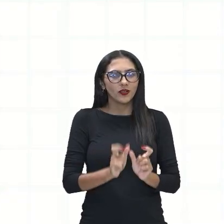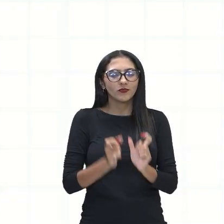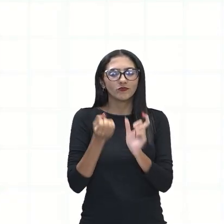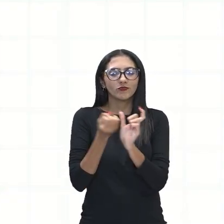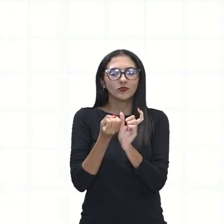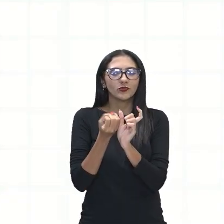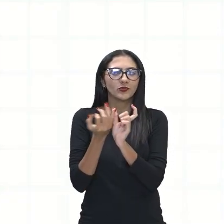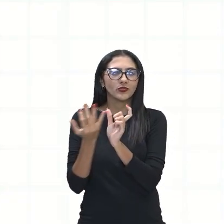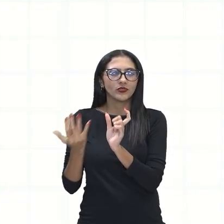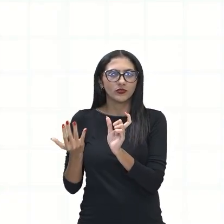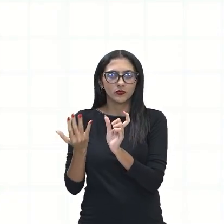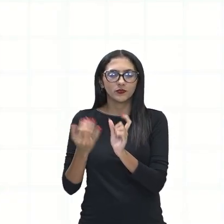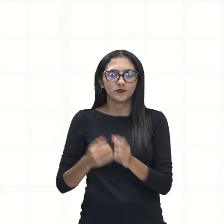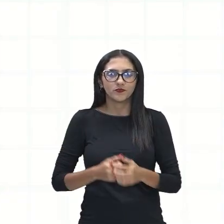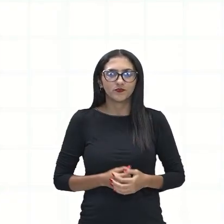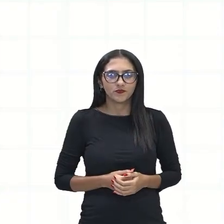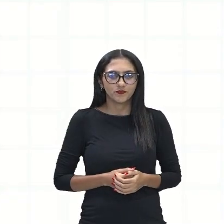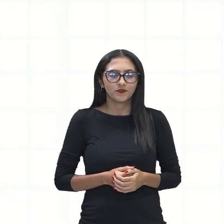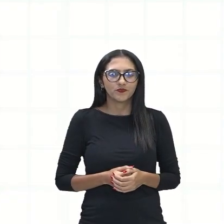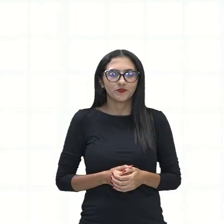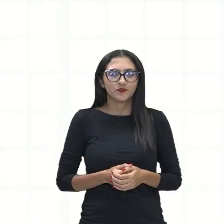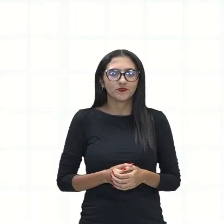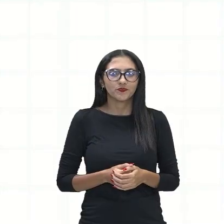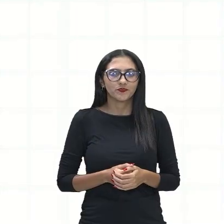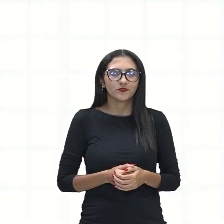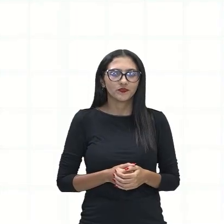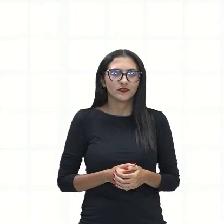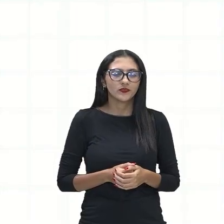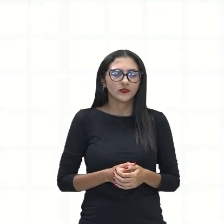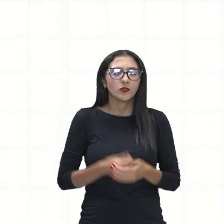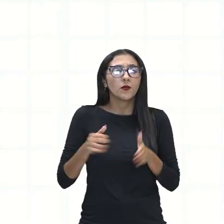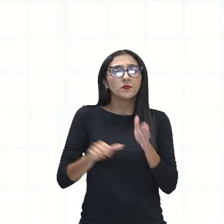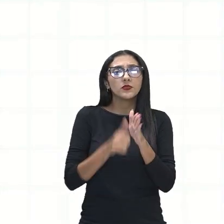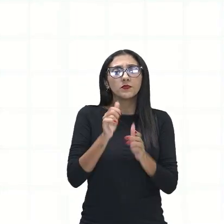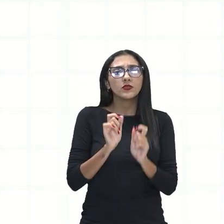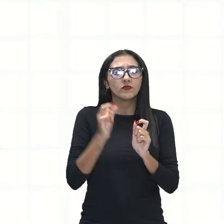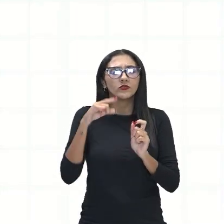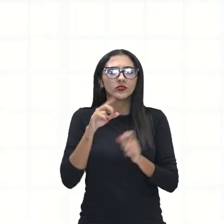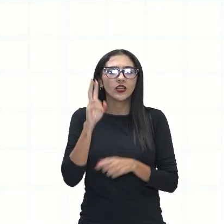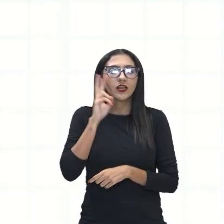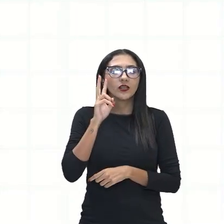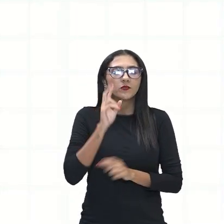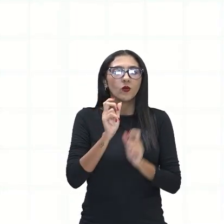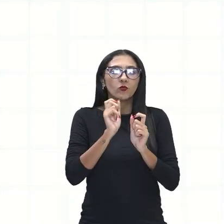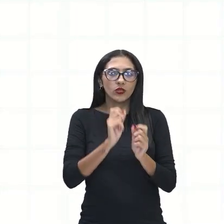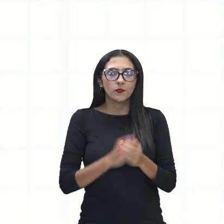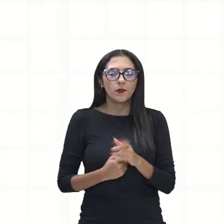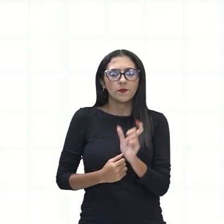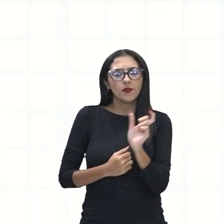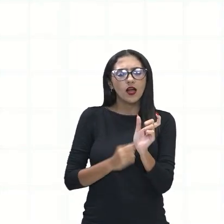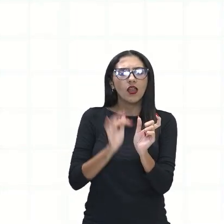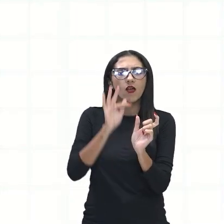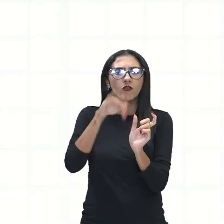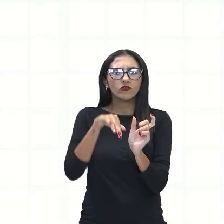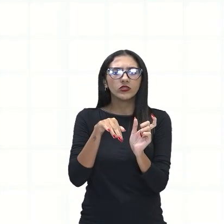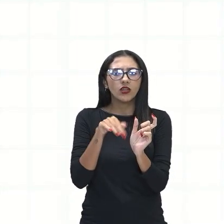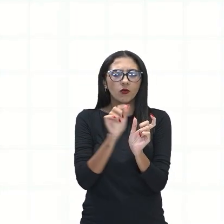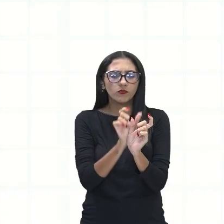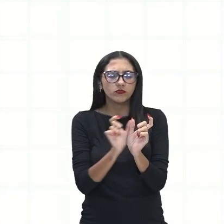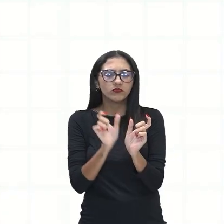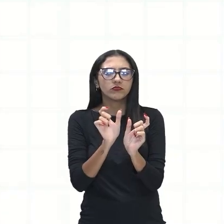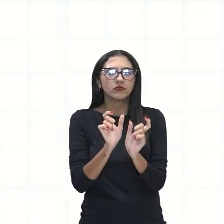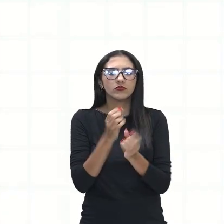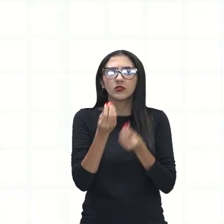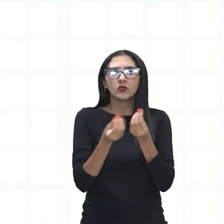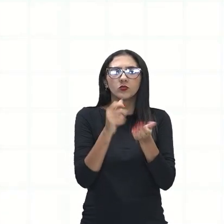E sempre a primeira coisa que vocês têm que analisar é o finalzinho aqui, né? Analisem como se